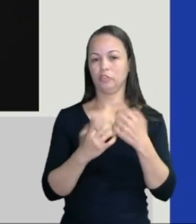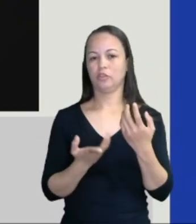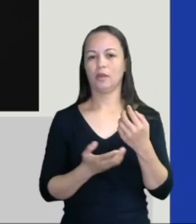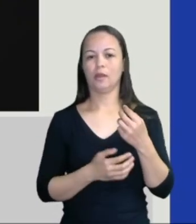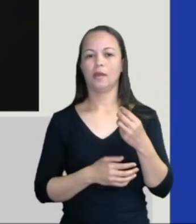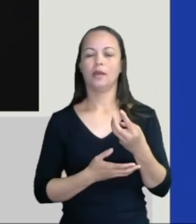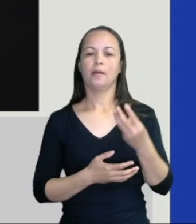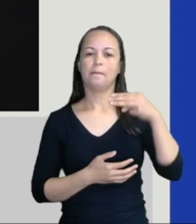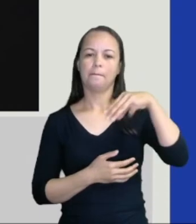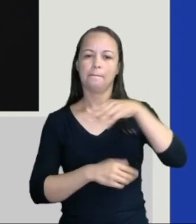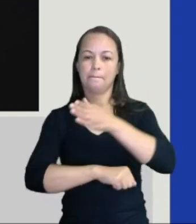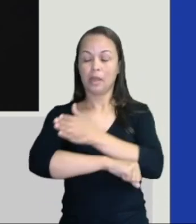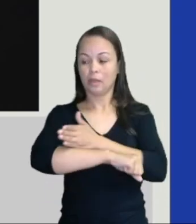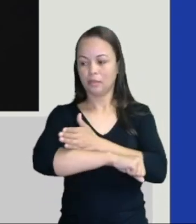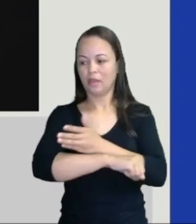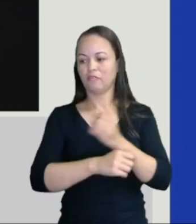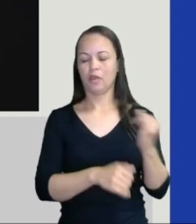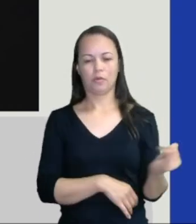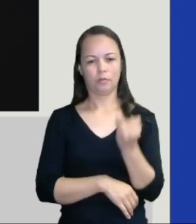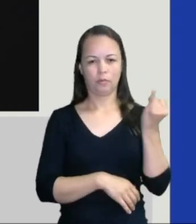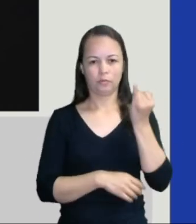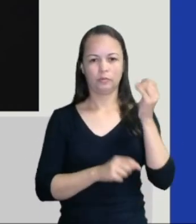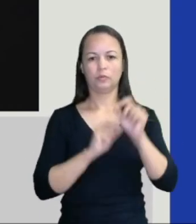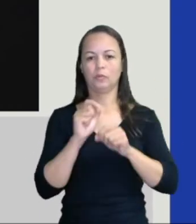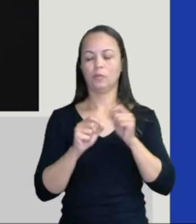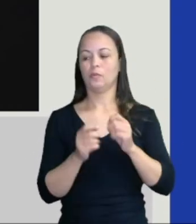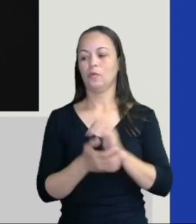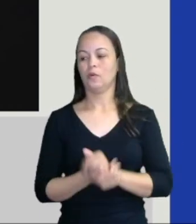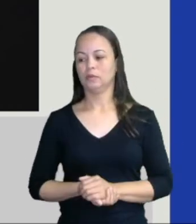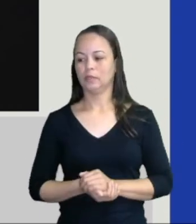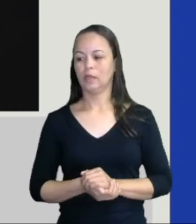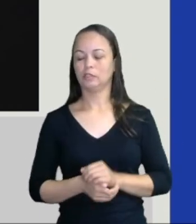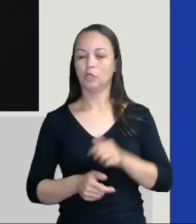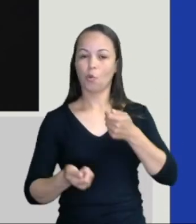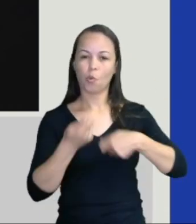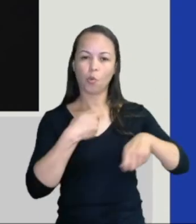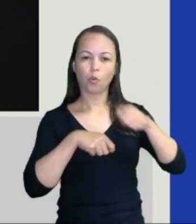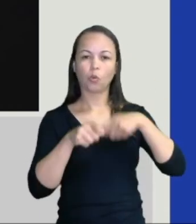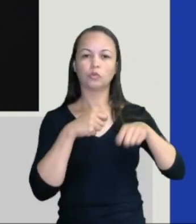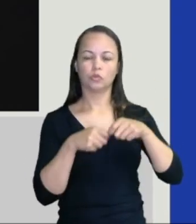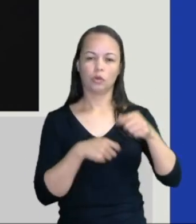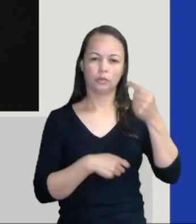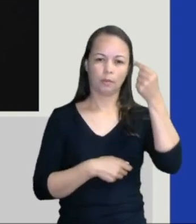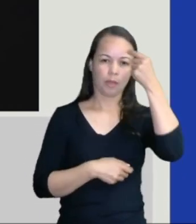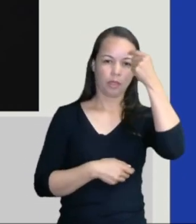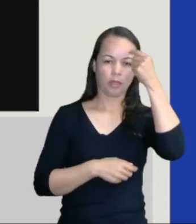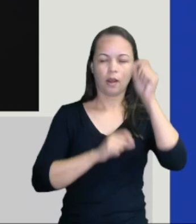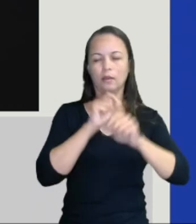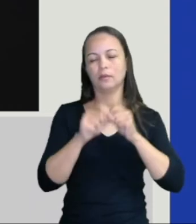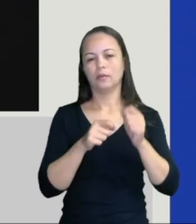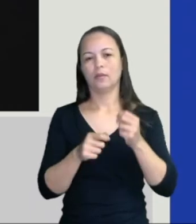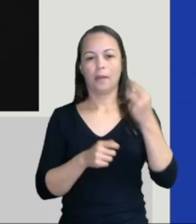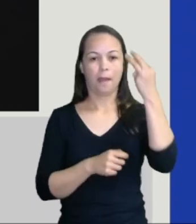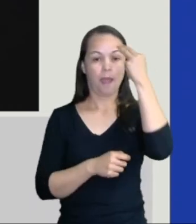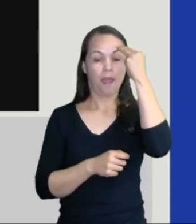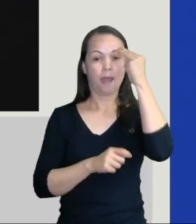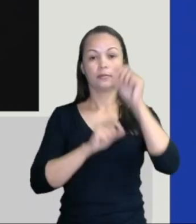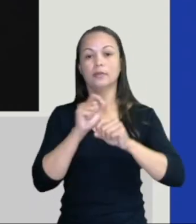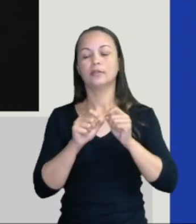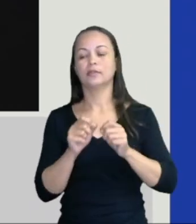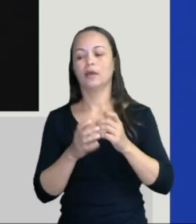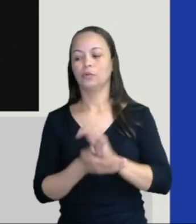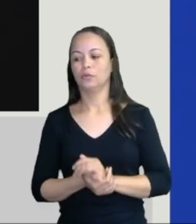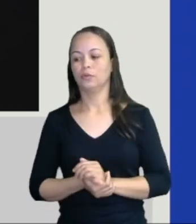da igreja, espiritualidade, controle da cultura e mentalidade. O poder temporal, dona da maior quantidade de terras férteis da